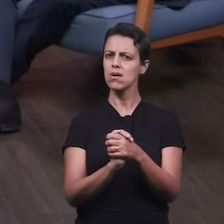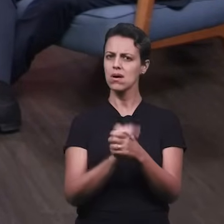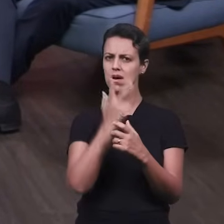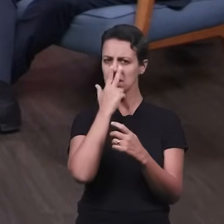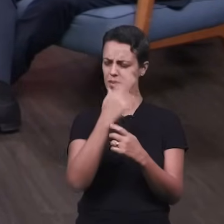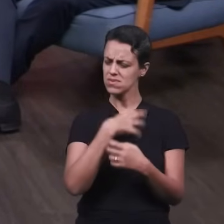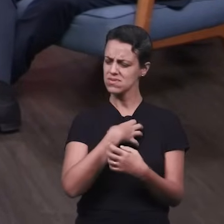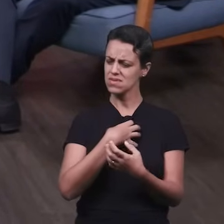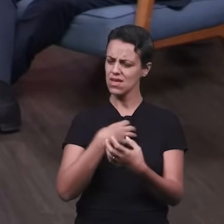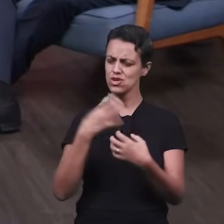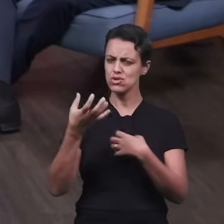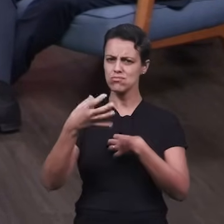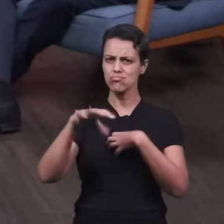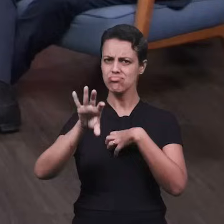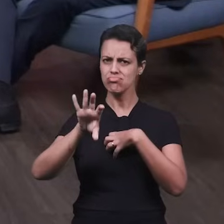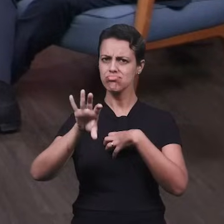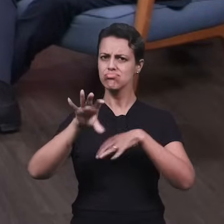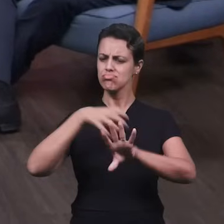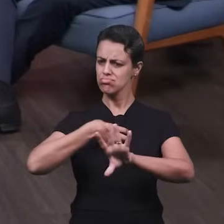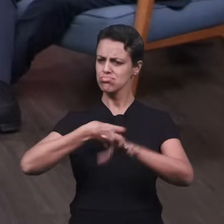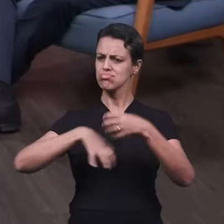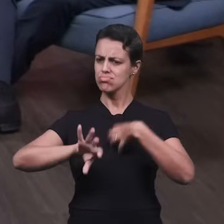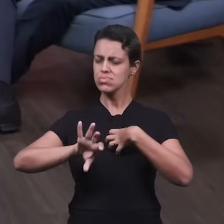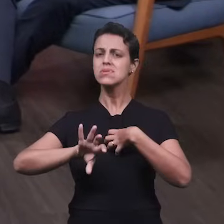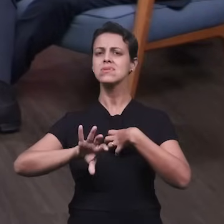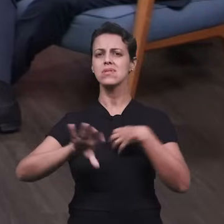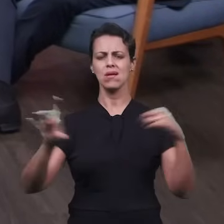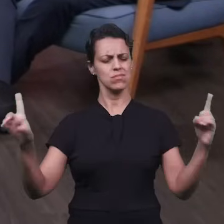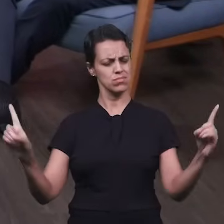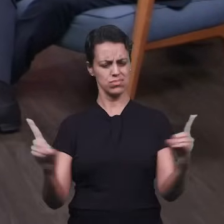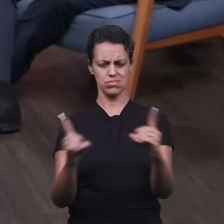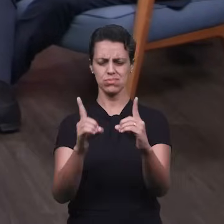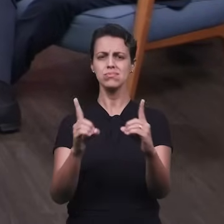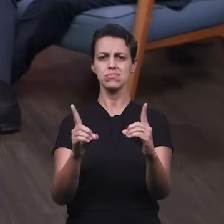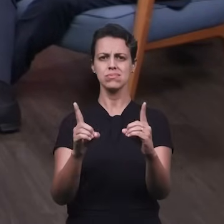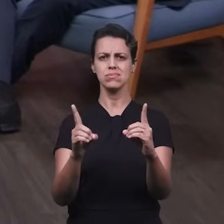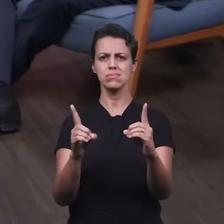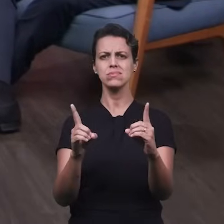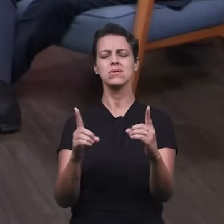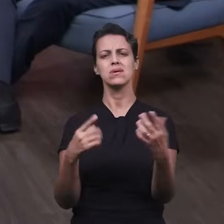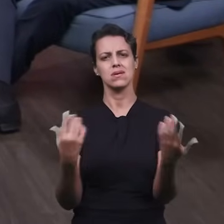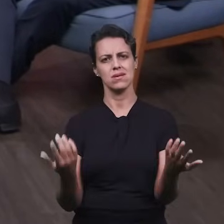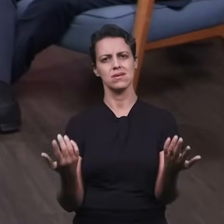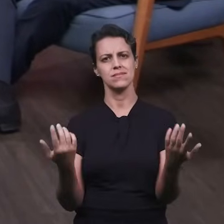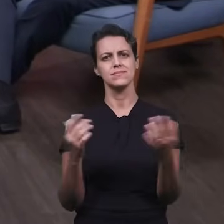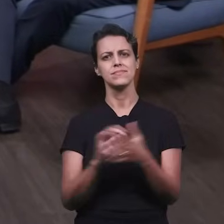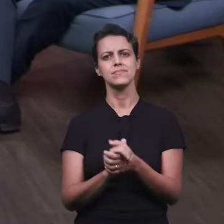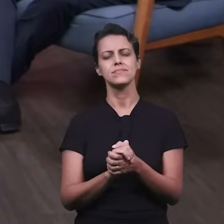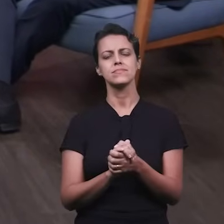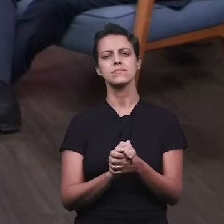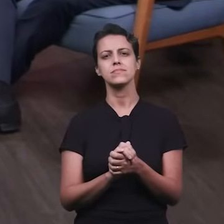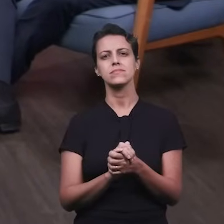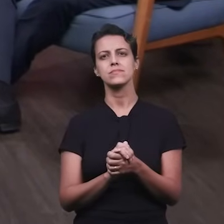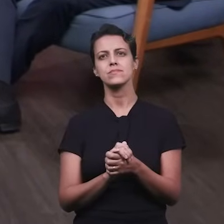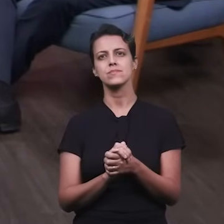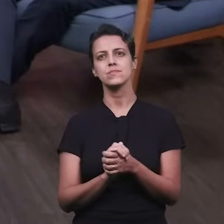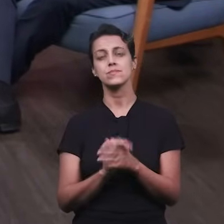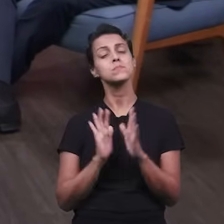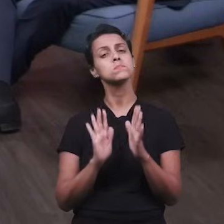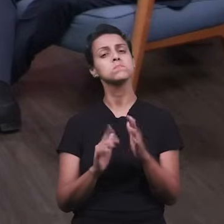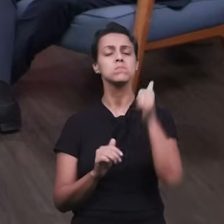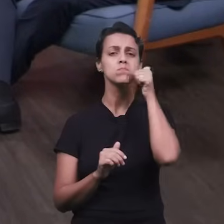tem um sentimento, nutre um sentimento pelo outro e tem a expectativa de que o outro nutra o mesmo sentimento.